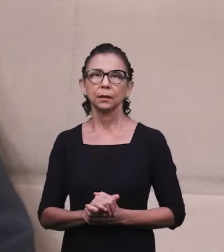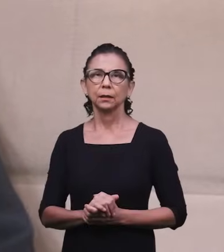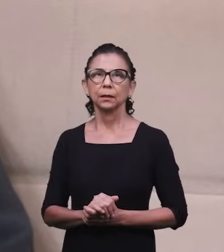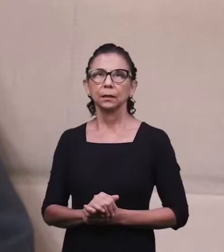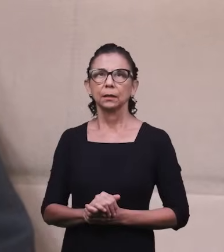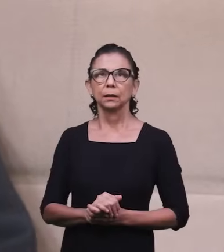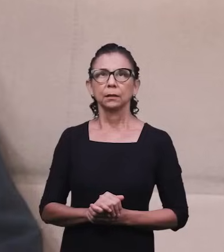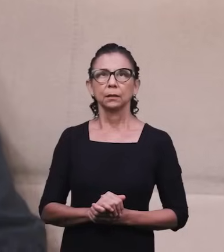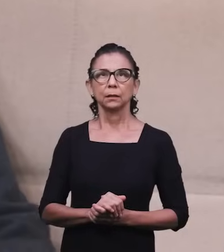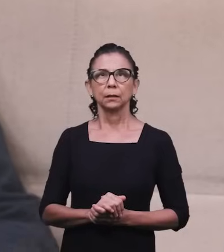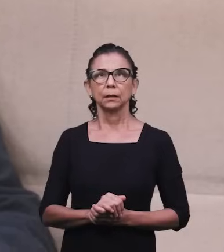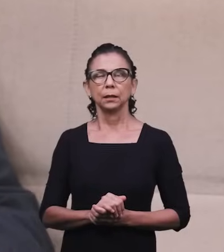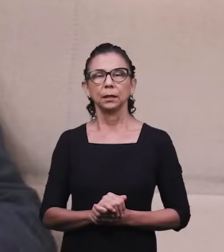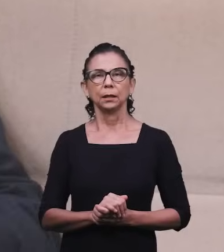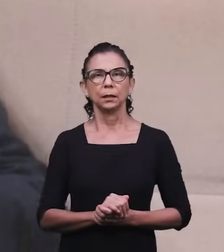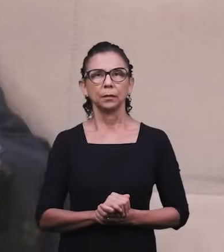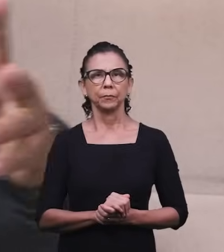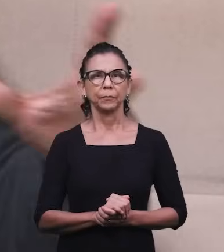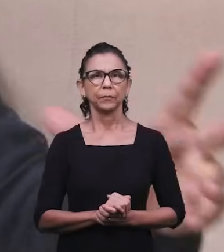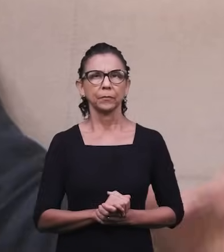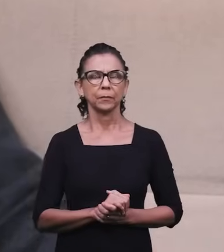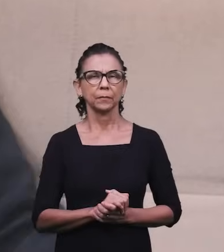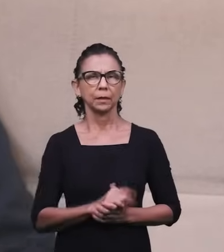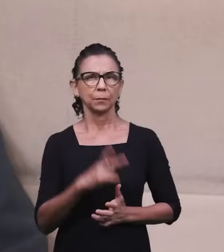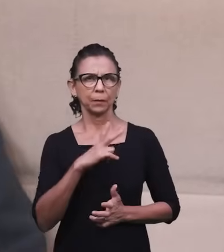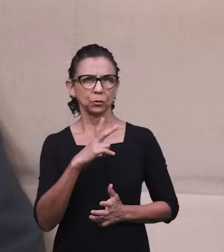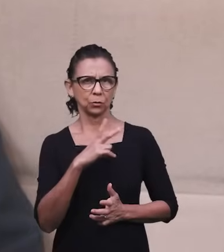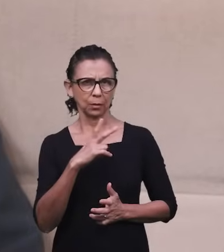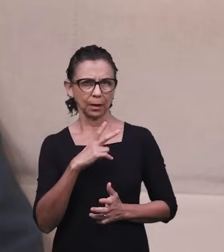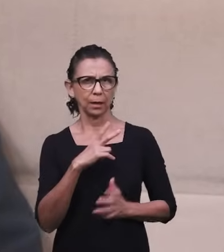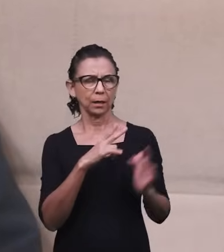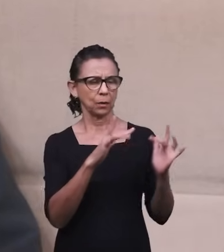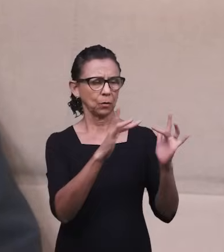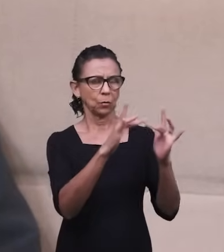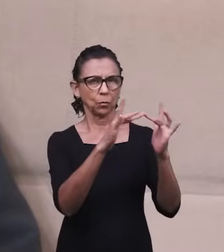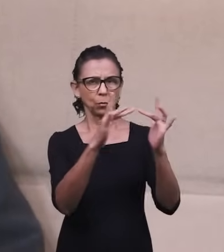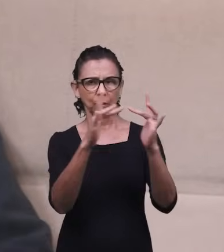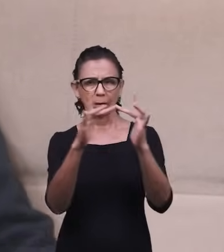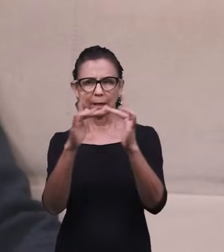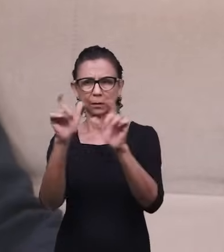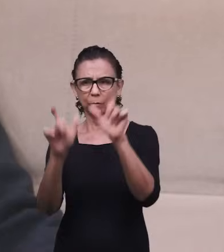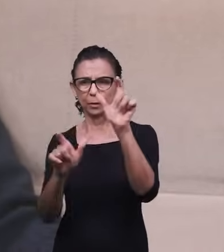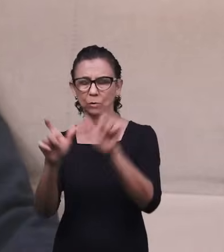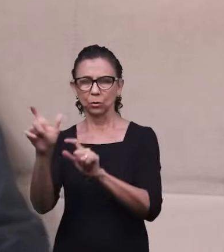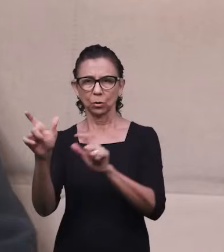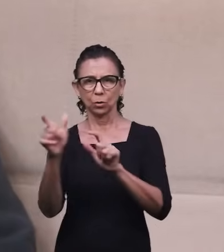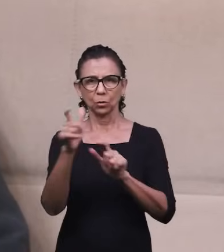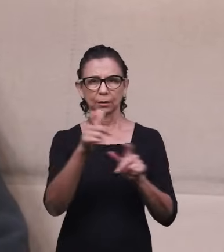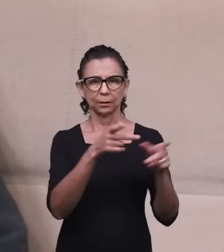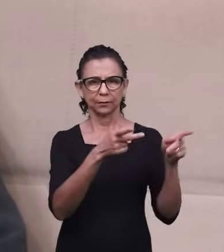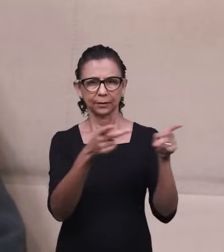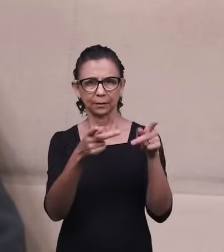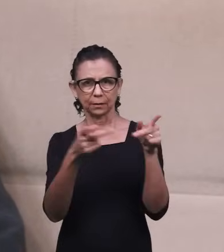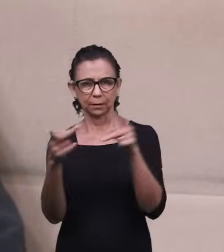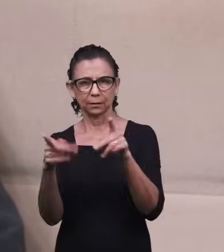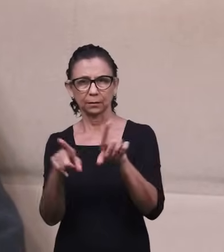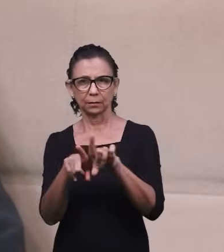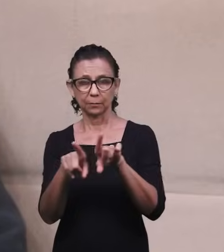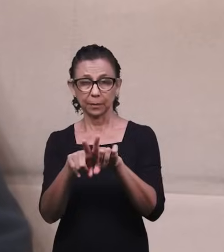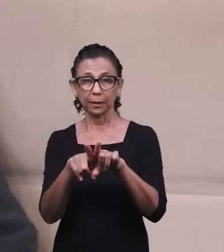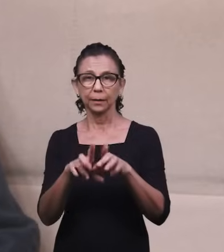que, no contato que eu tive com vários visitantes da igreja que eu estou pastor, o Sérgio também deve ter tido essa